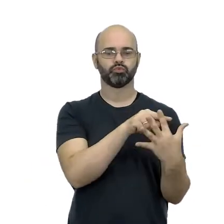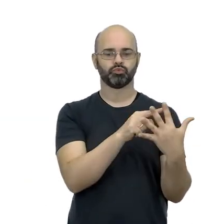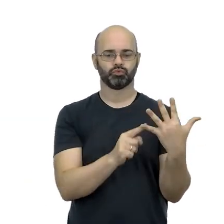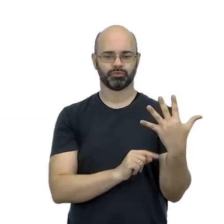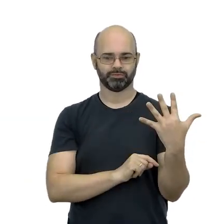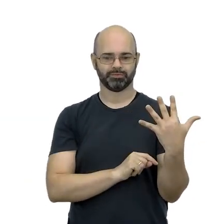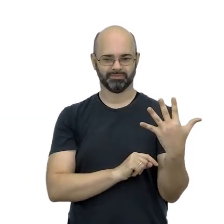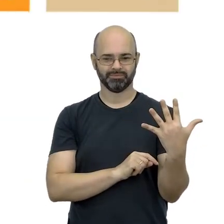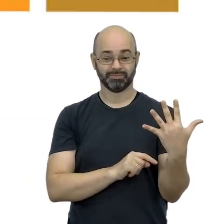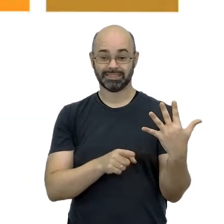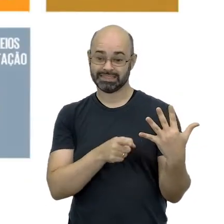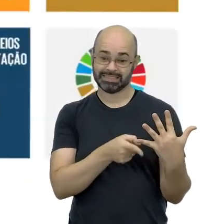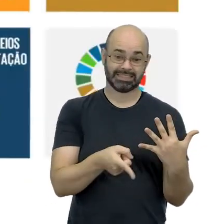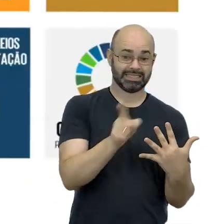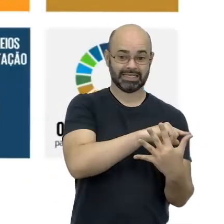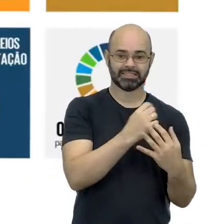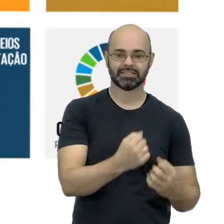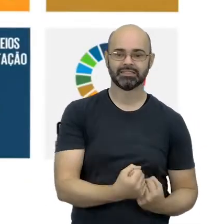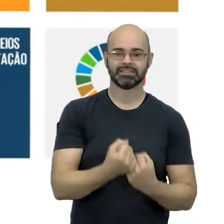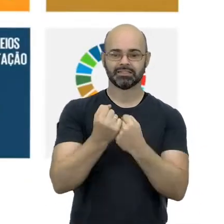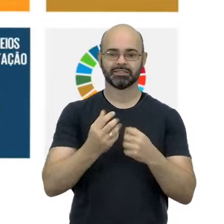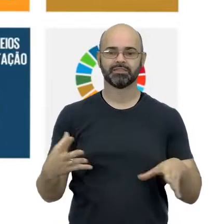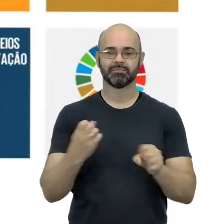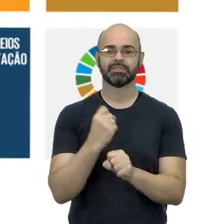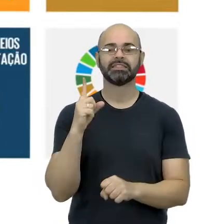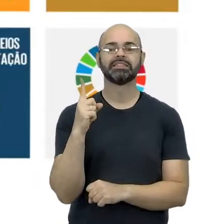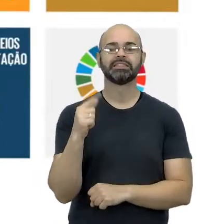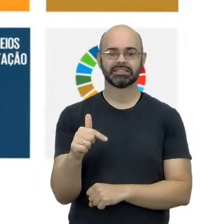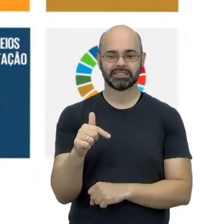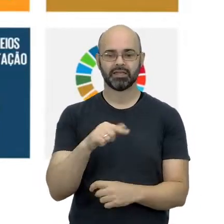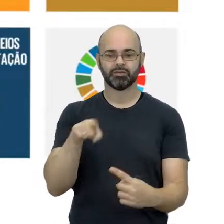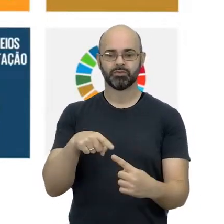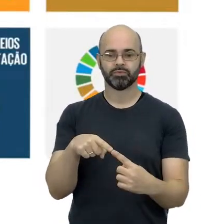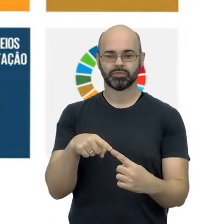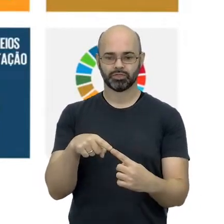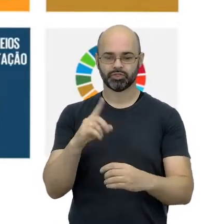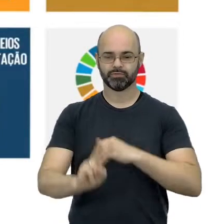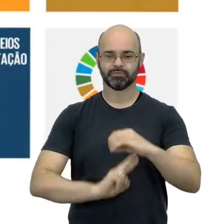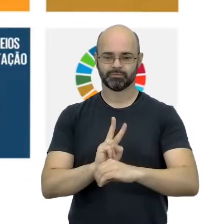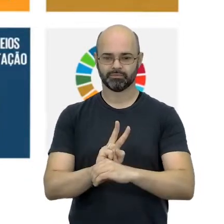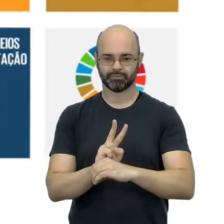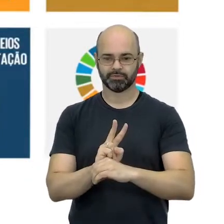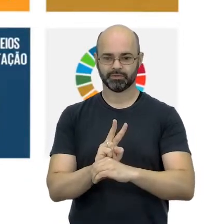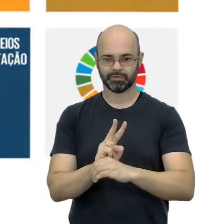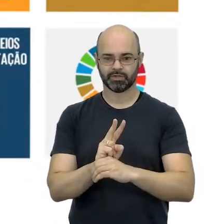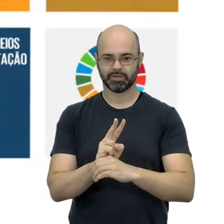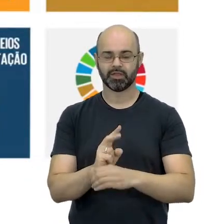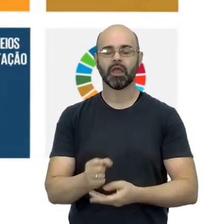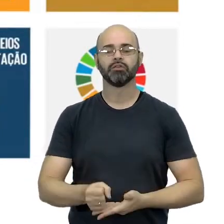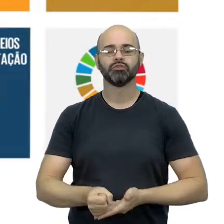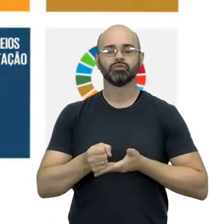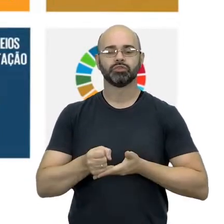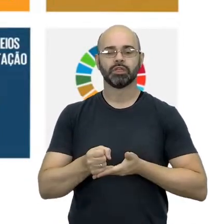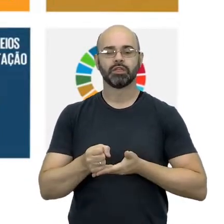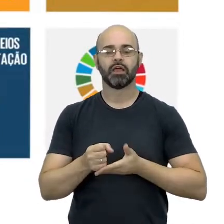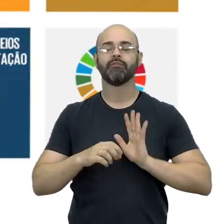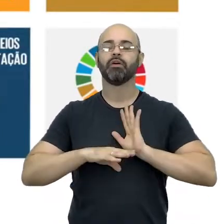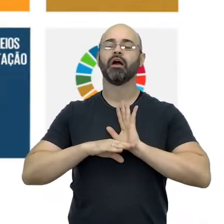vez, sustentam 17 Objetivos de Desenvolvimento Sustentável e são aplicáveis a todos os